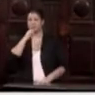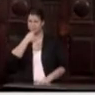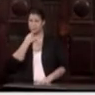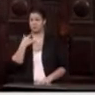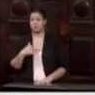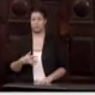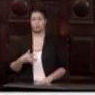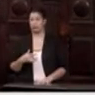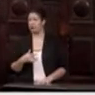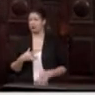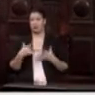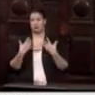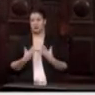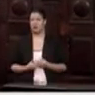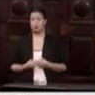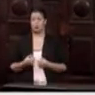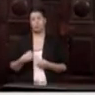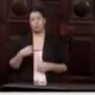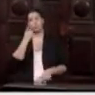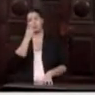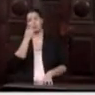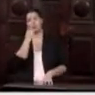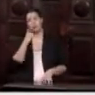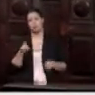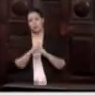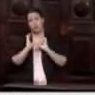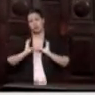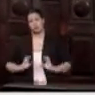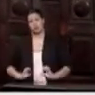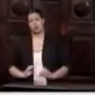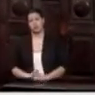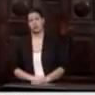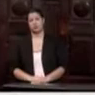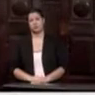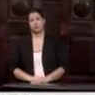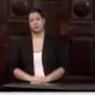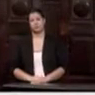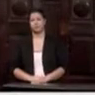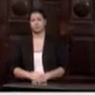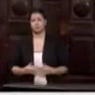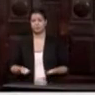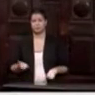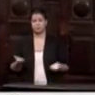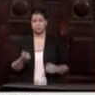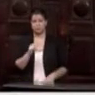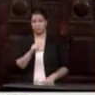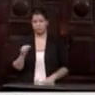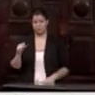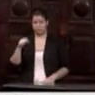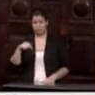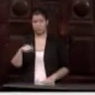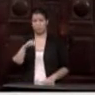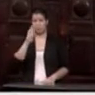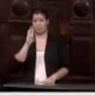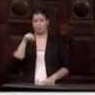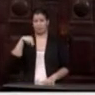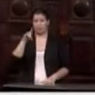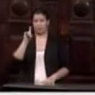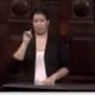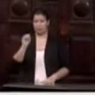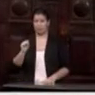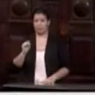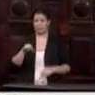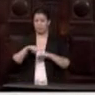decepção como parlamentar e também como cidadão. Senhores deputados, essa semana o BNDES publicou